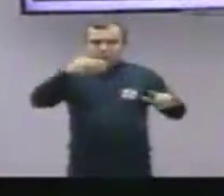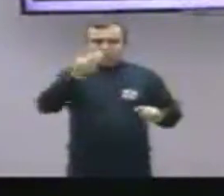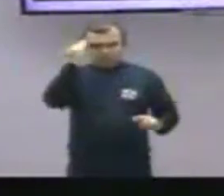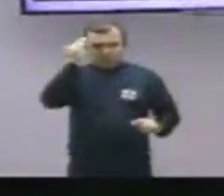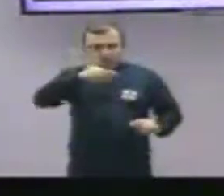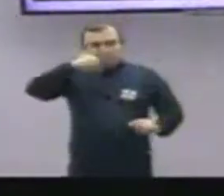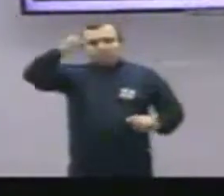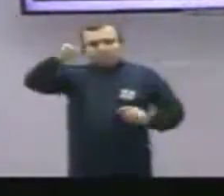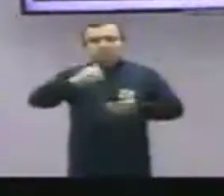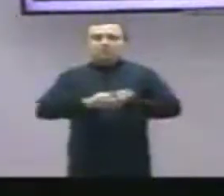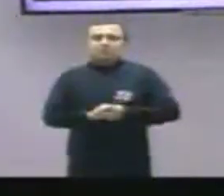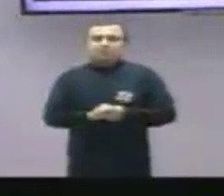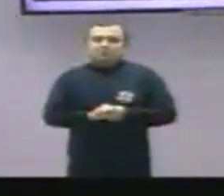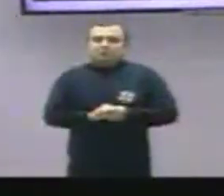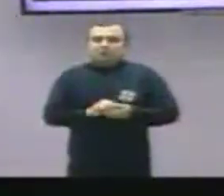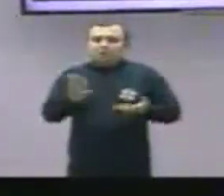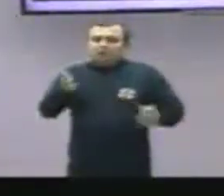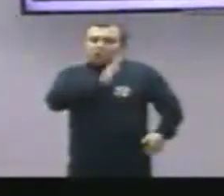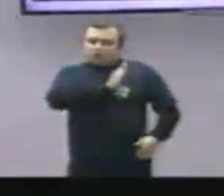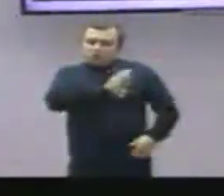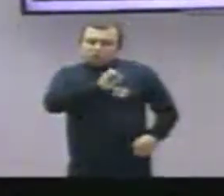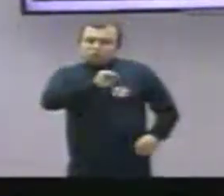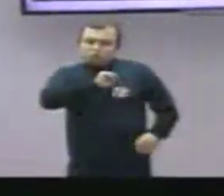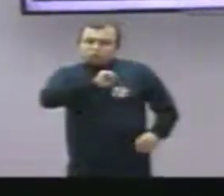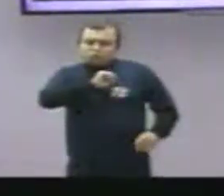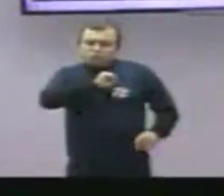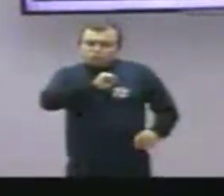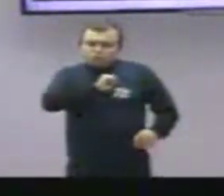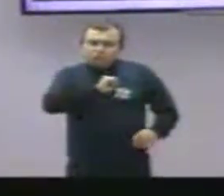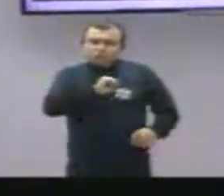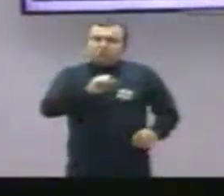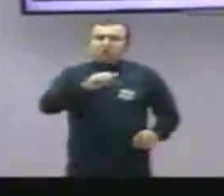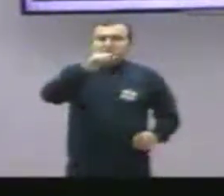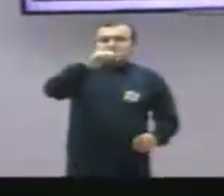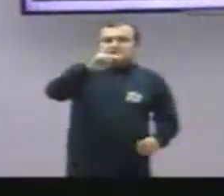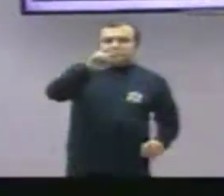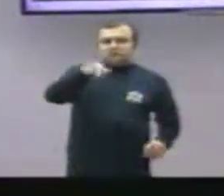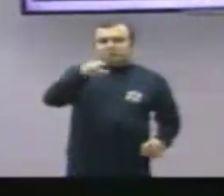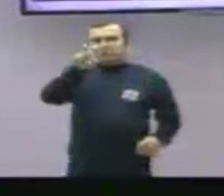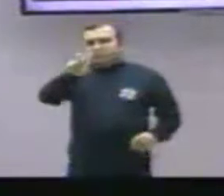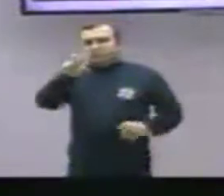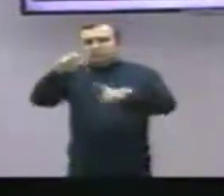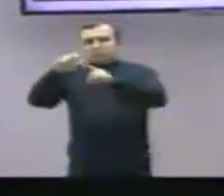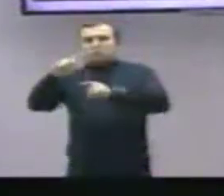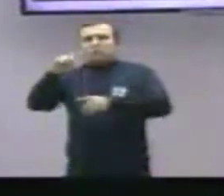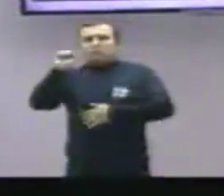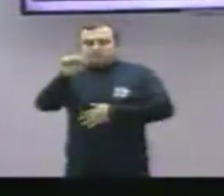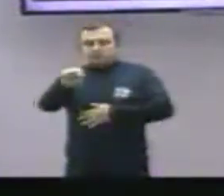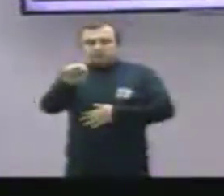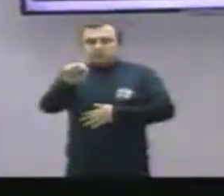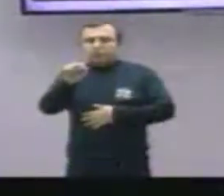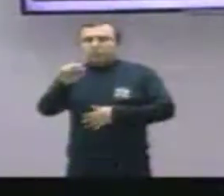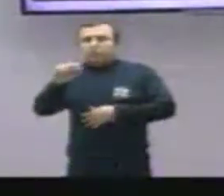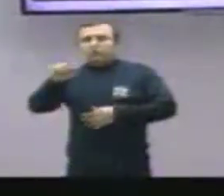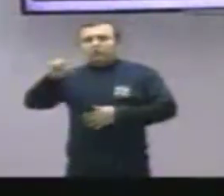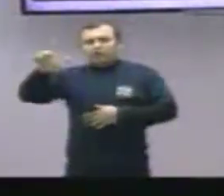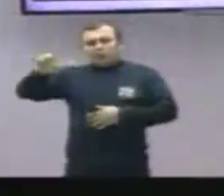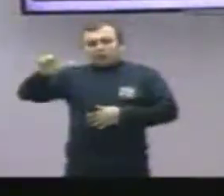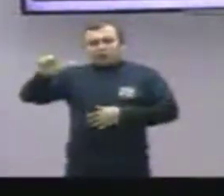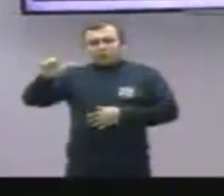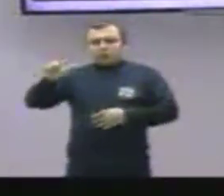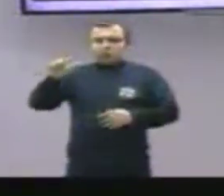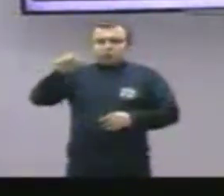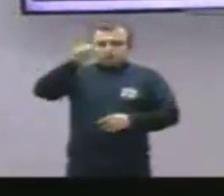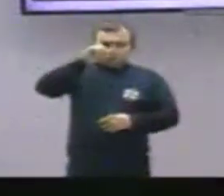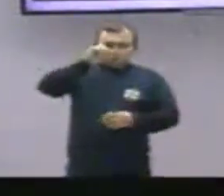quantidade. O nosso coração bombeia mais ou menos 7,5 mil litros de sangue por dia. É muito